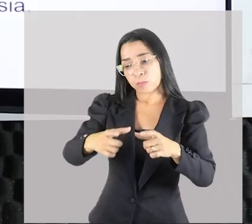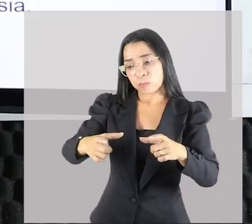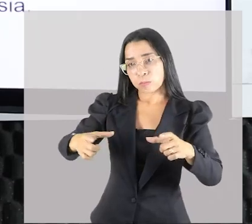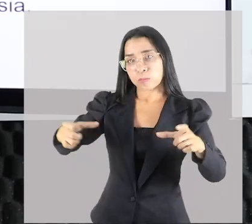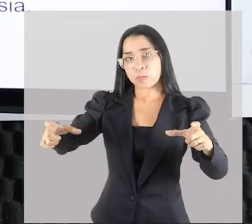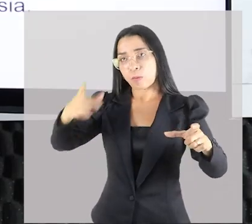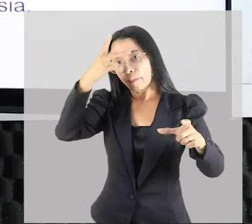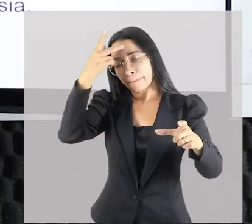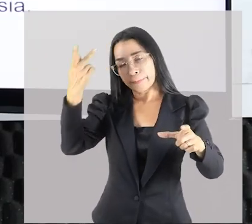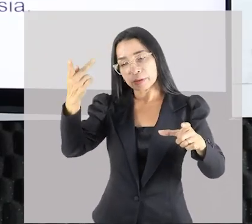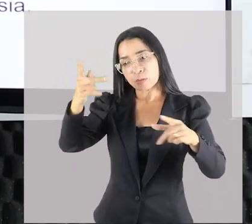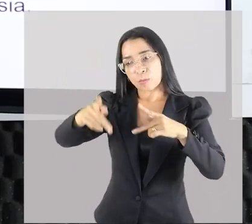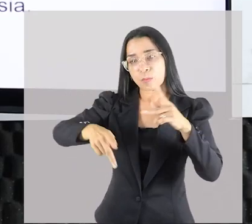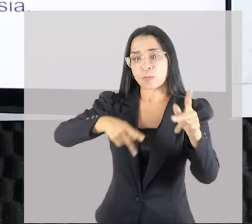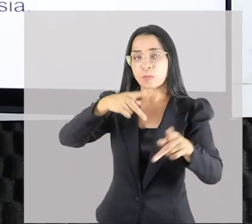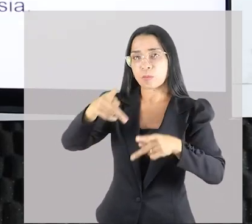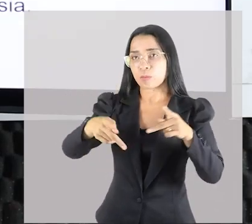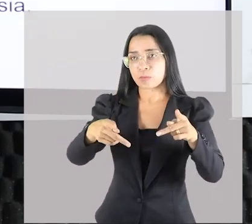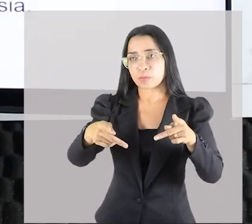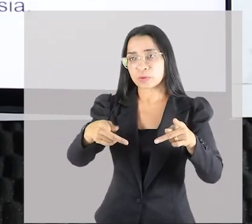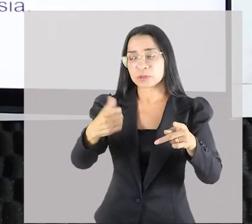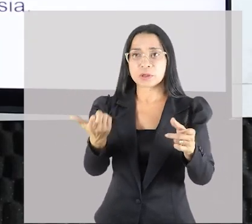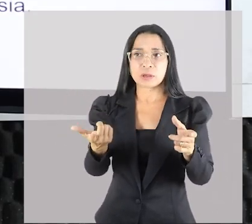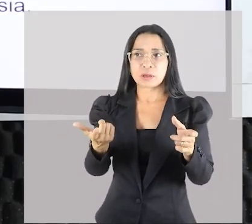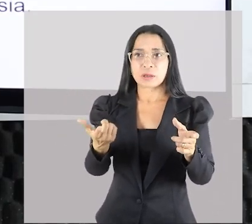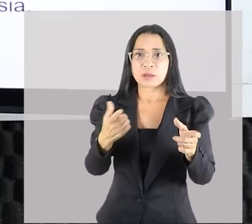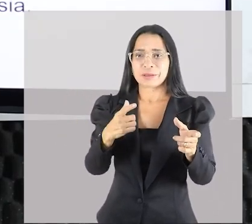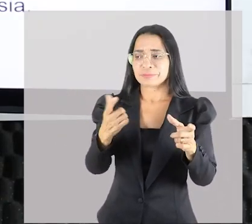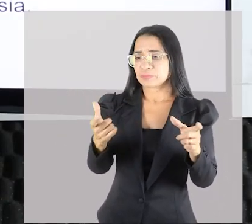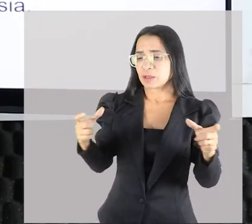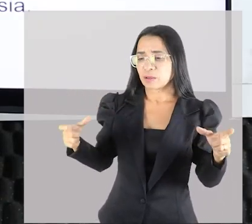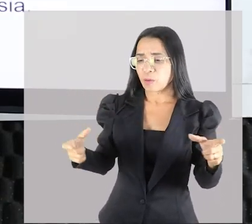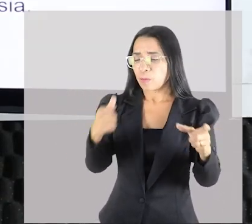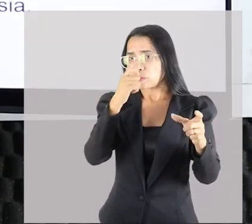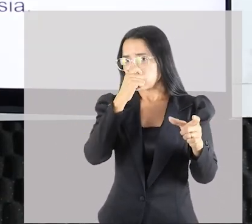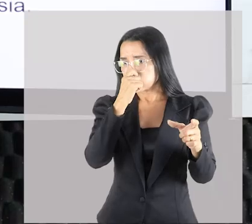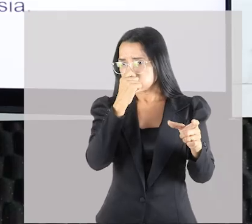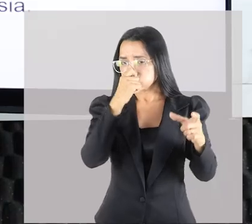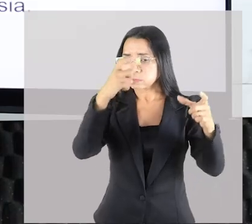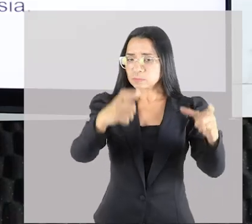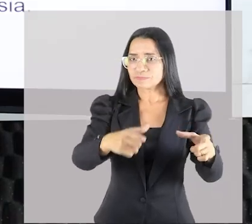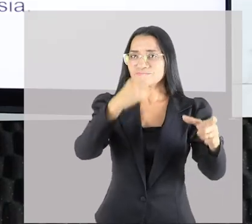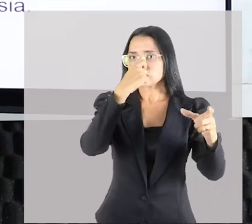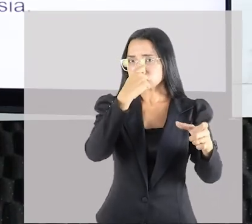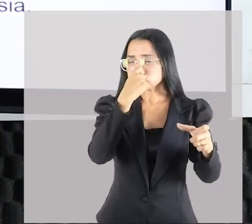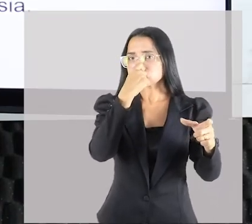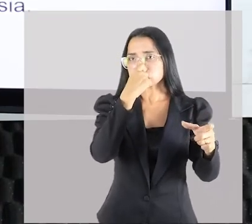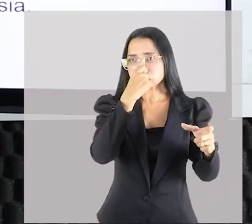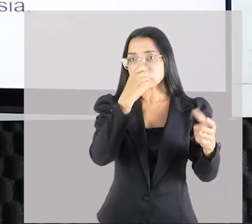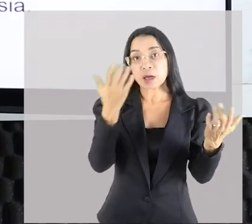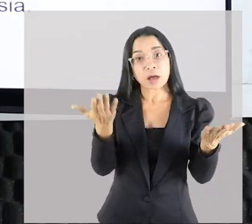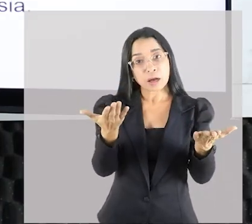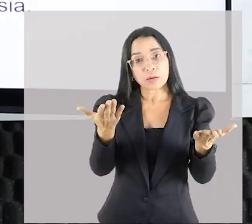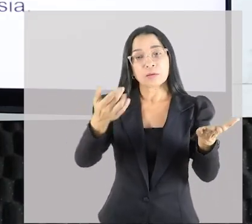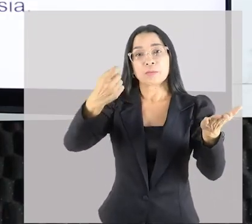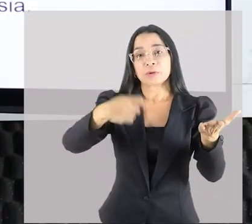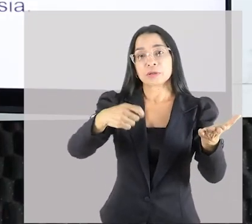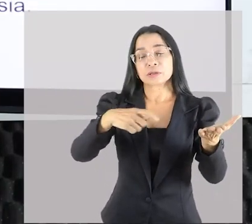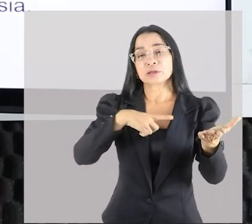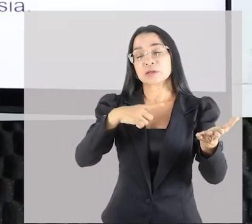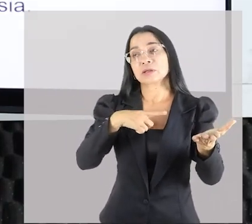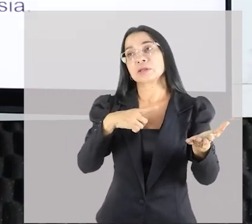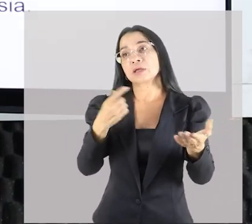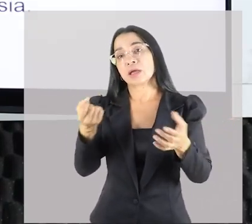estavam ali, é necessário ter novos lugares. E aí você tem um processo de revitalização de